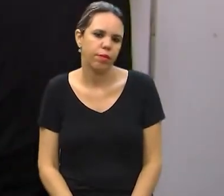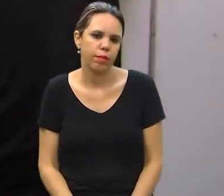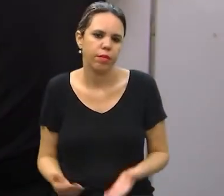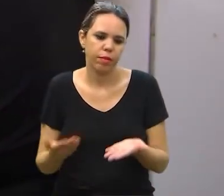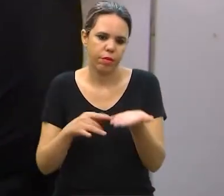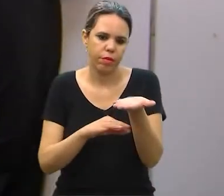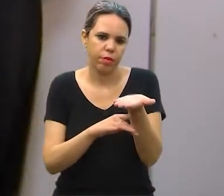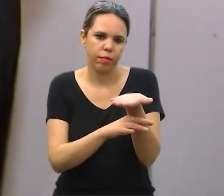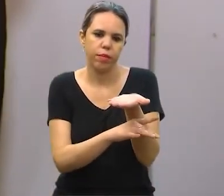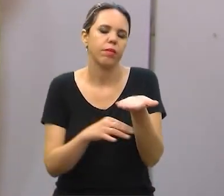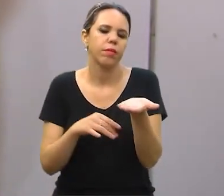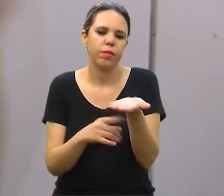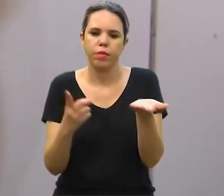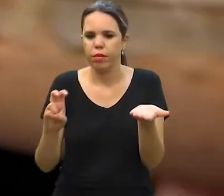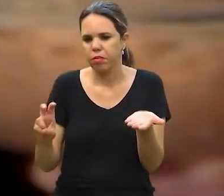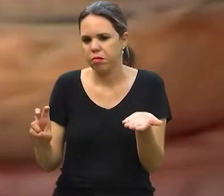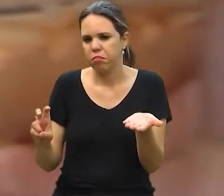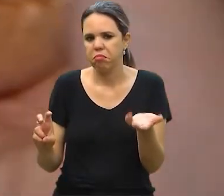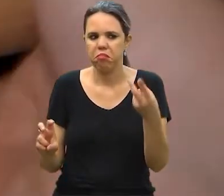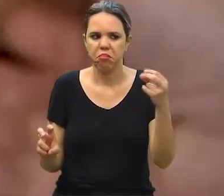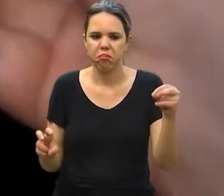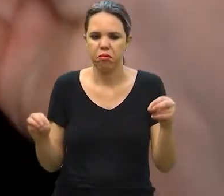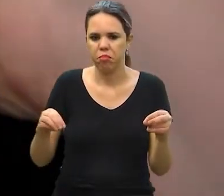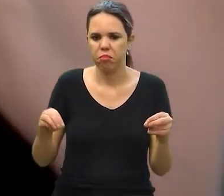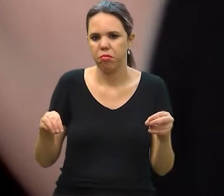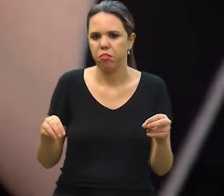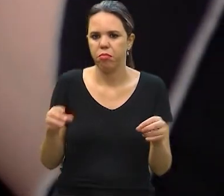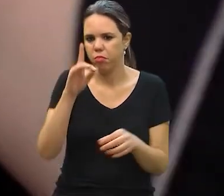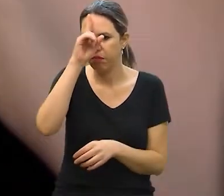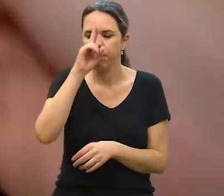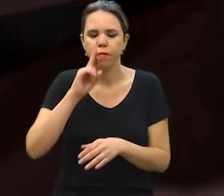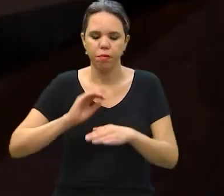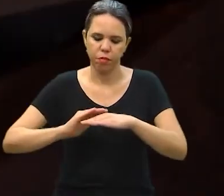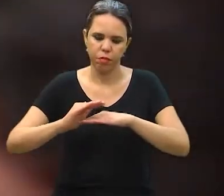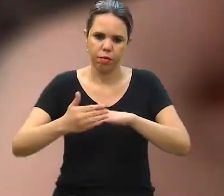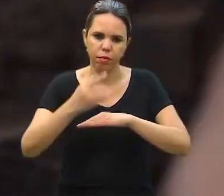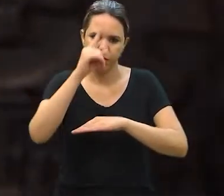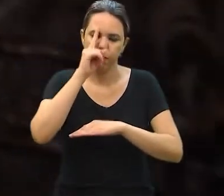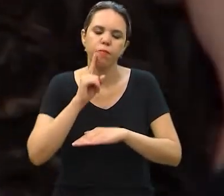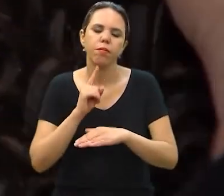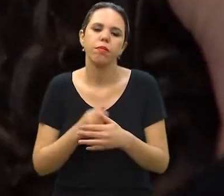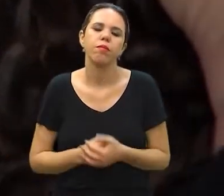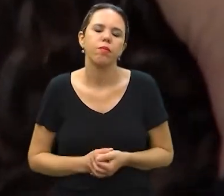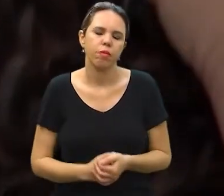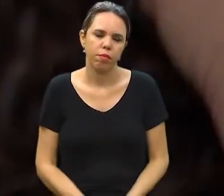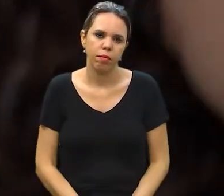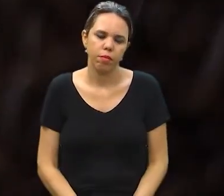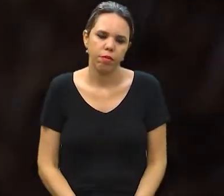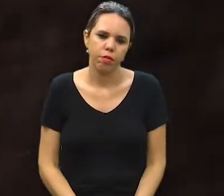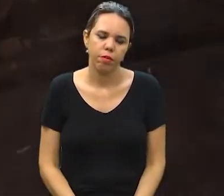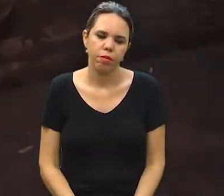e leve ao forno por 15 a 20 minutos, ou até que doure o queijo.